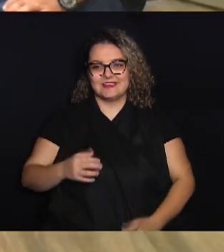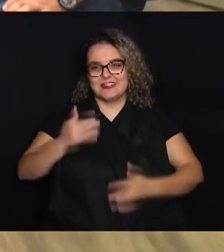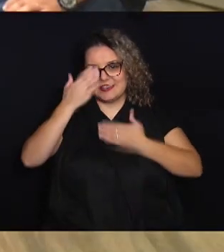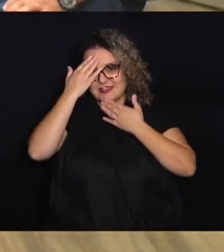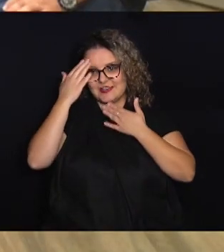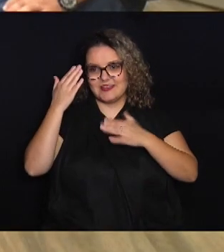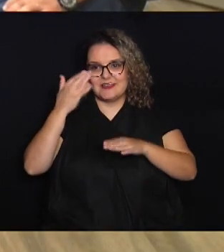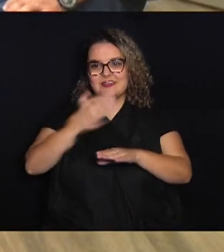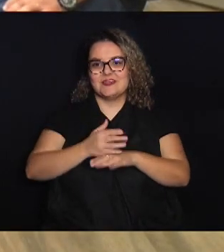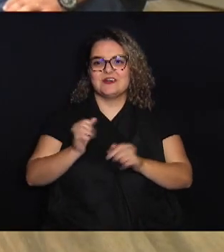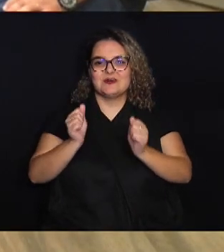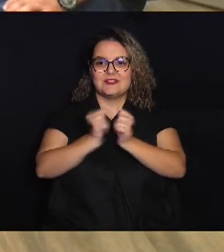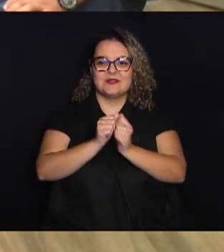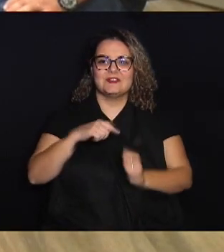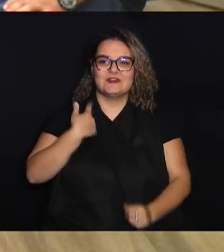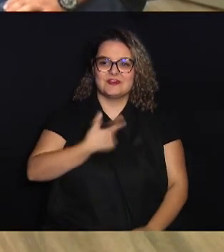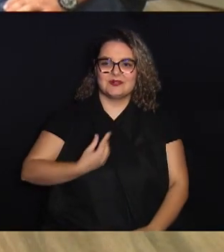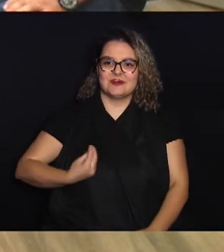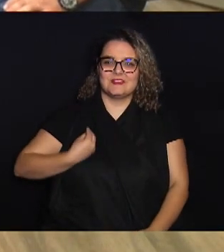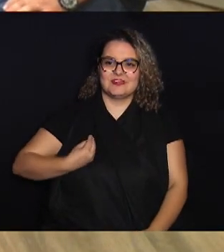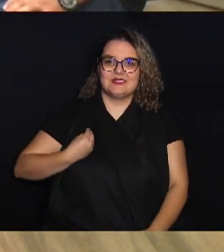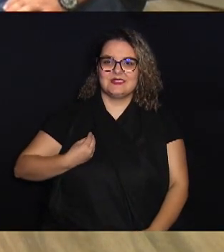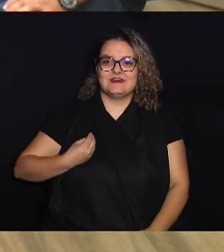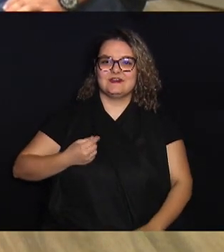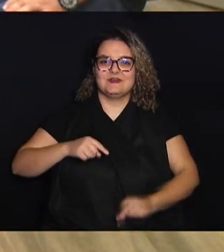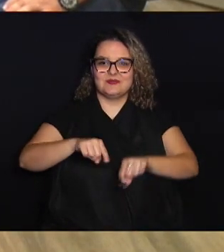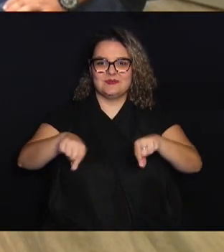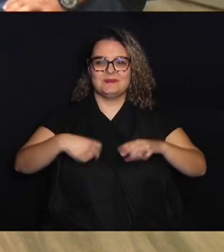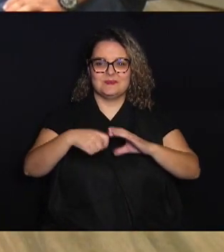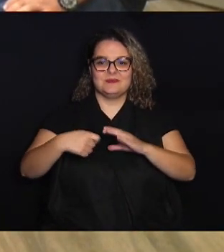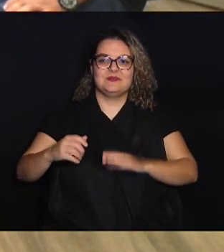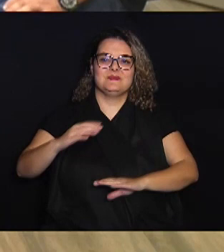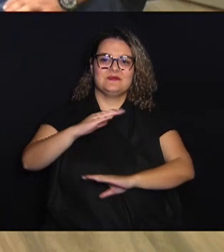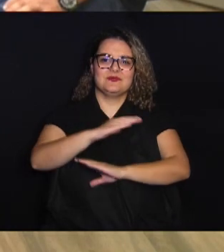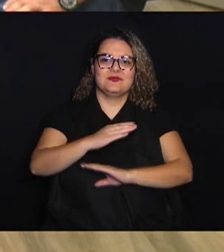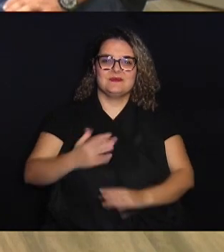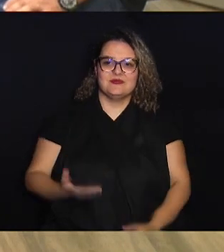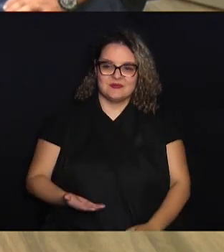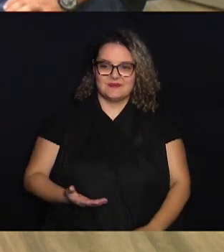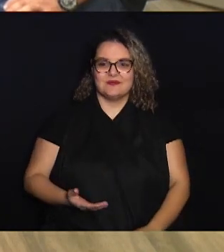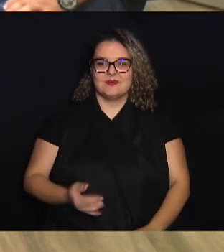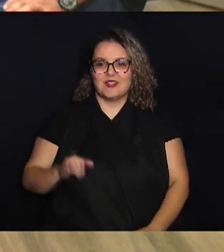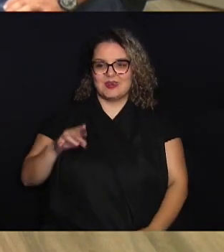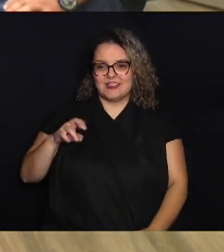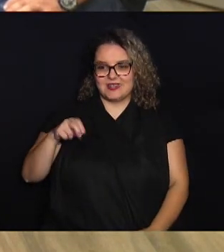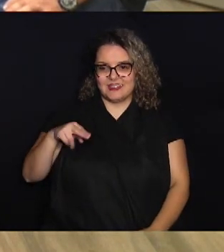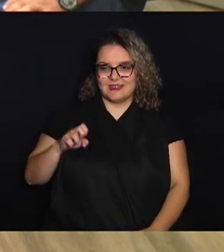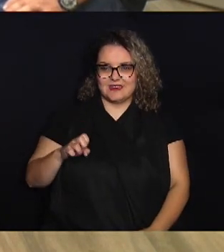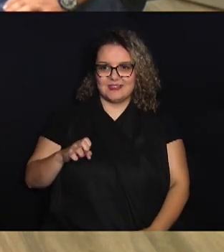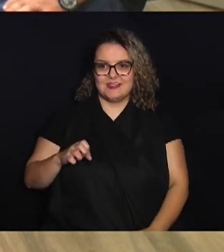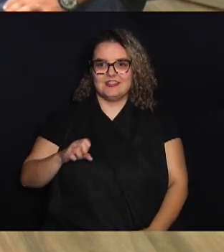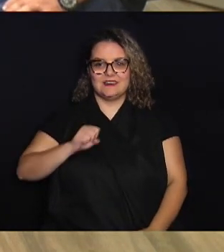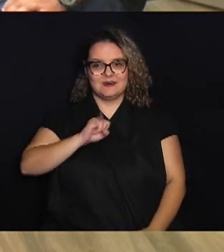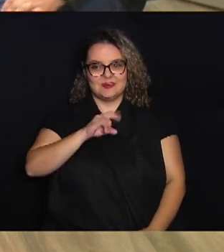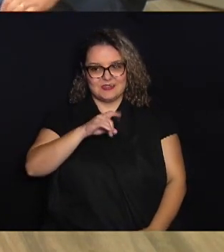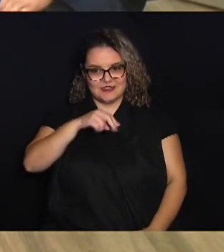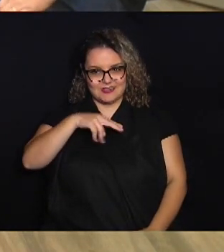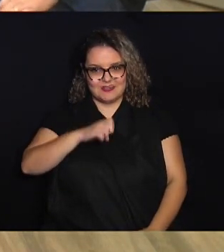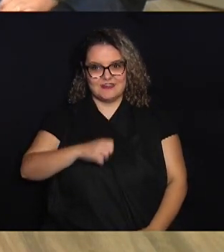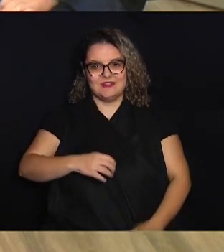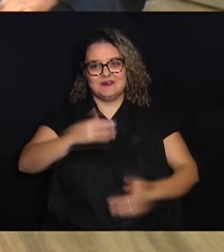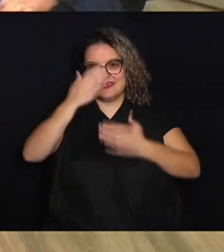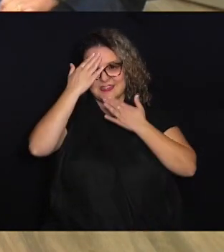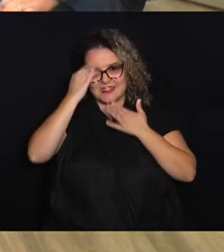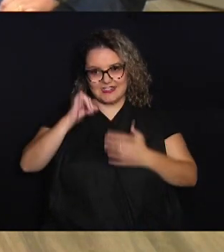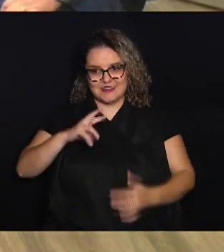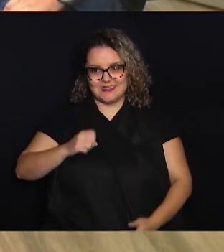participar conosco ao vivo aqui na estreia do Estúdio Câmara, com a Irene, também com o Sidney. Obrigado, viu, Irene? Muito